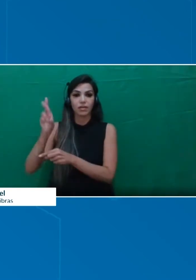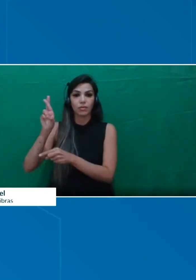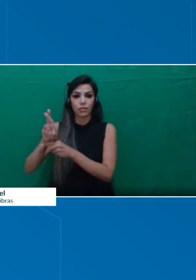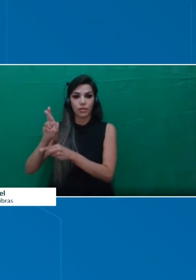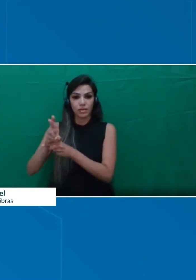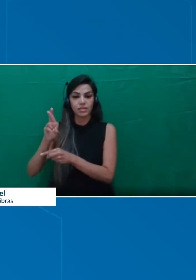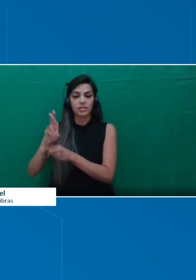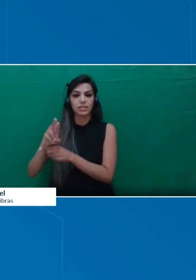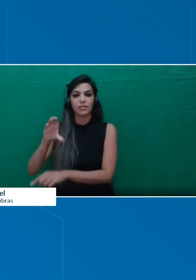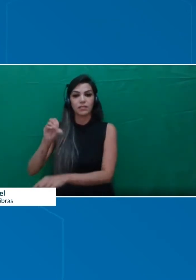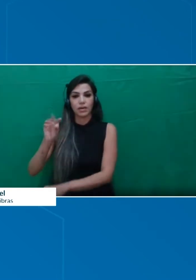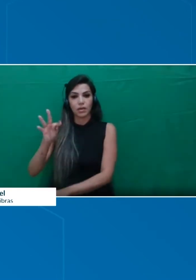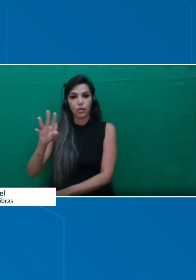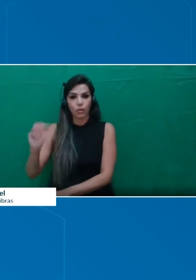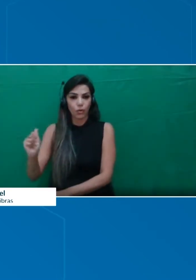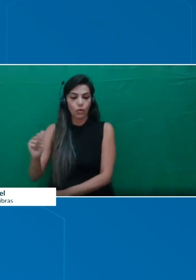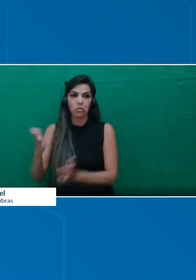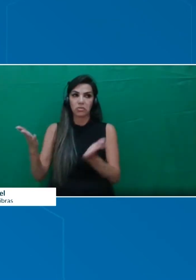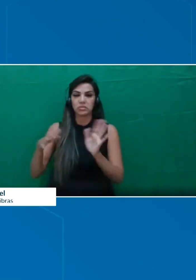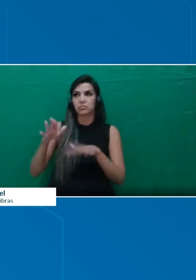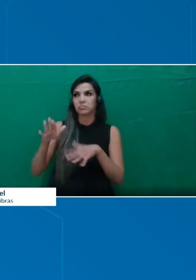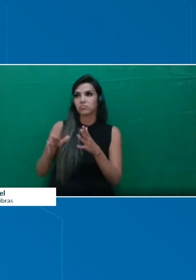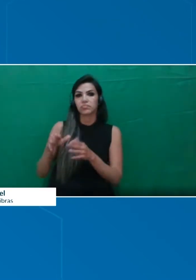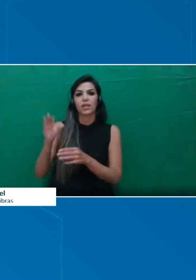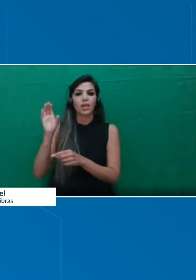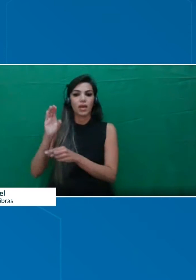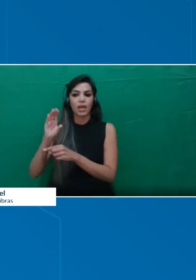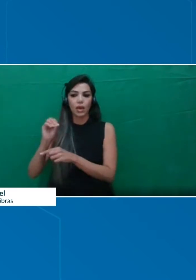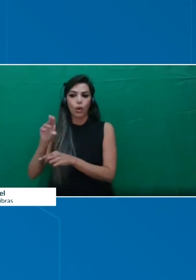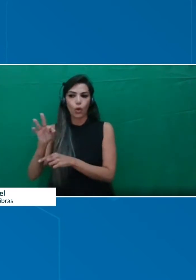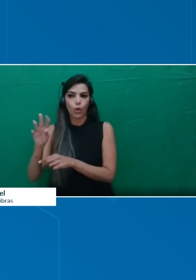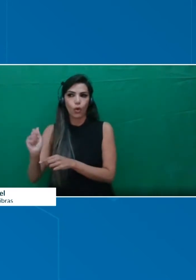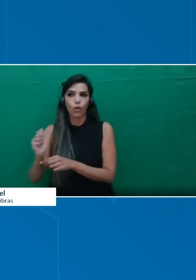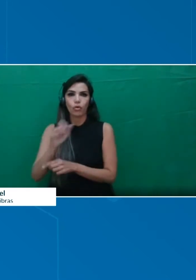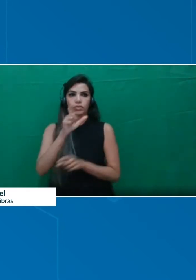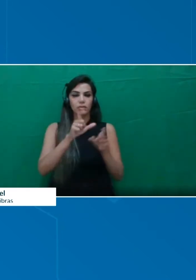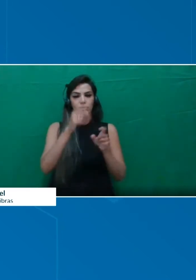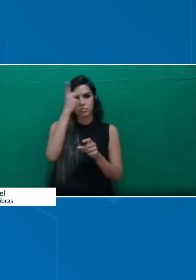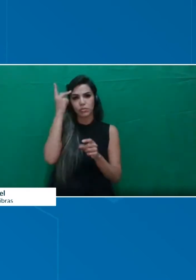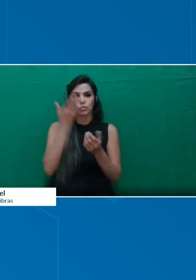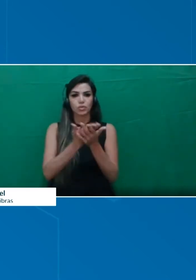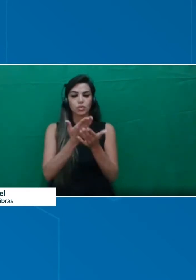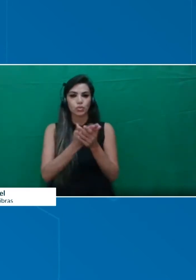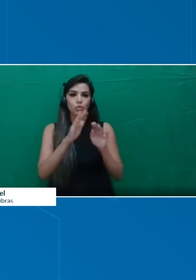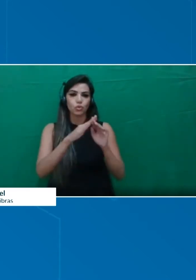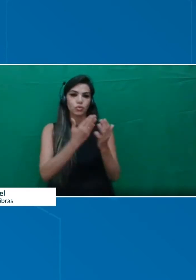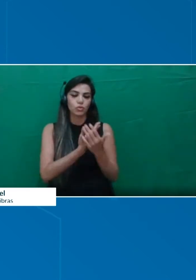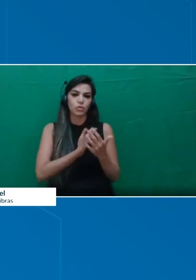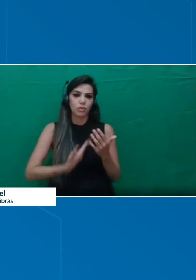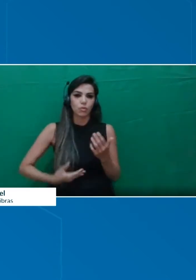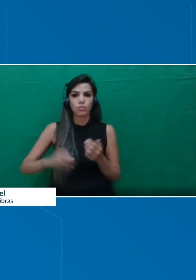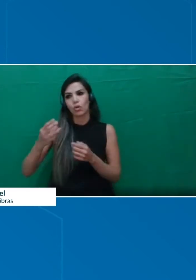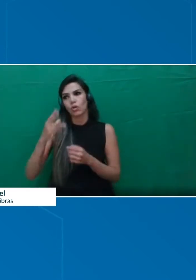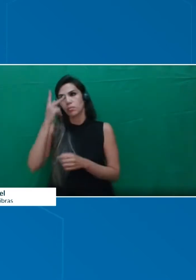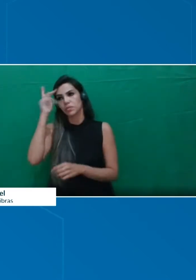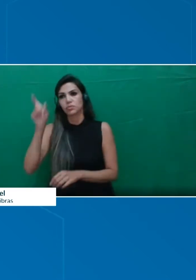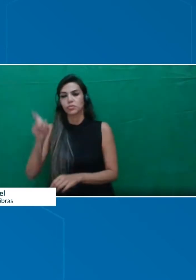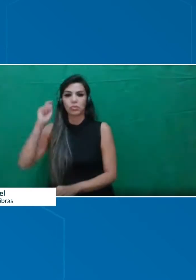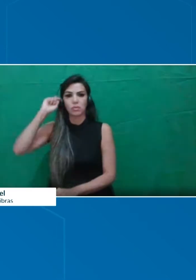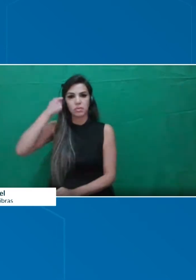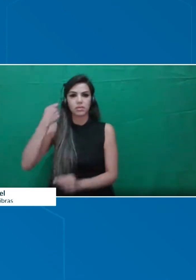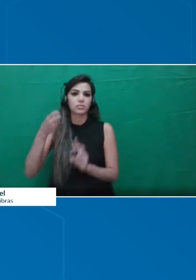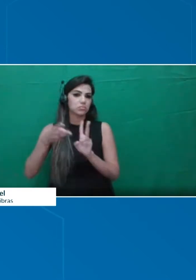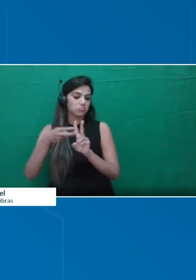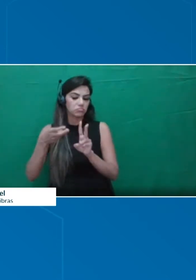das cotas, sejam elas cotas para a escola pública, seja para preto, pardo, indígena, né. A gente tem também uma